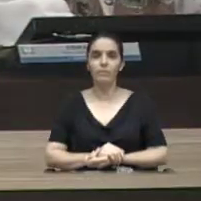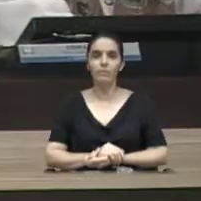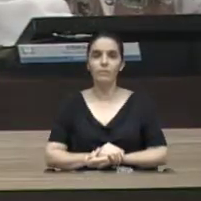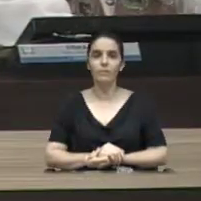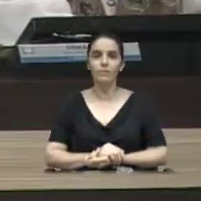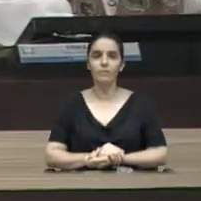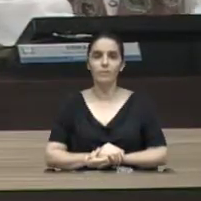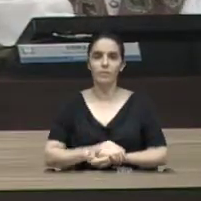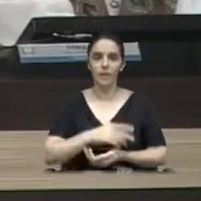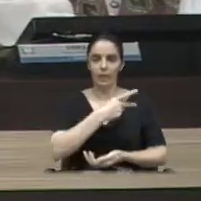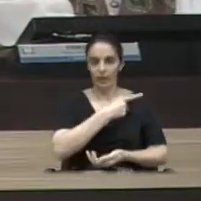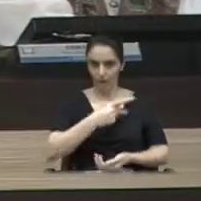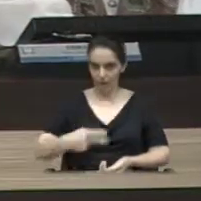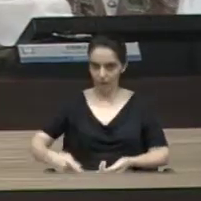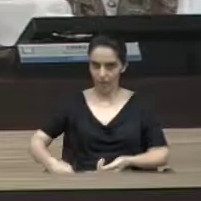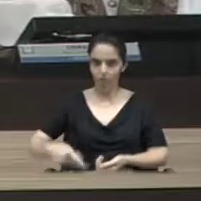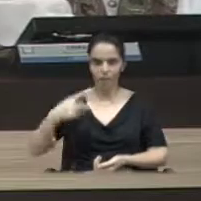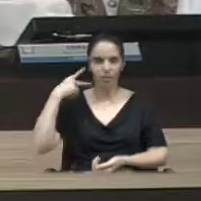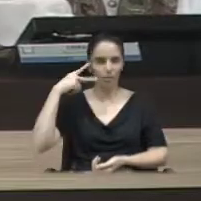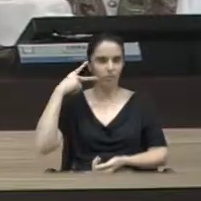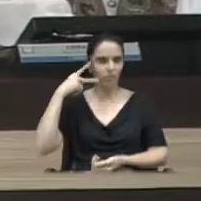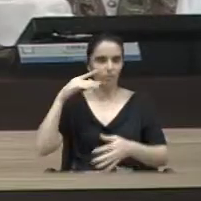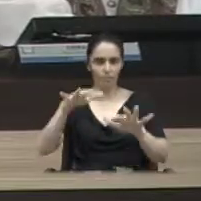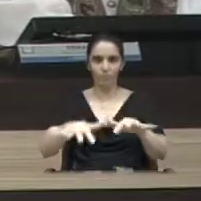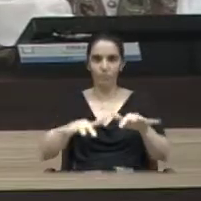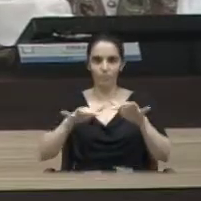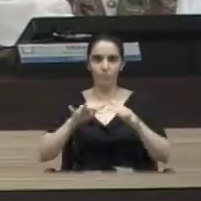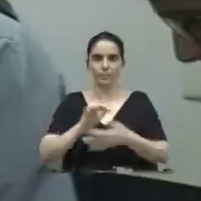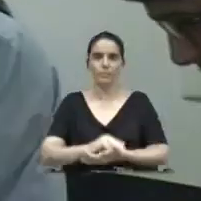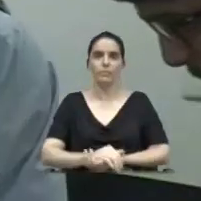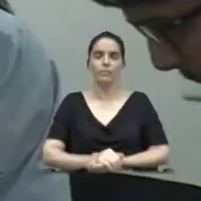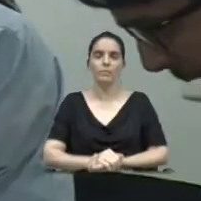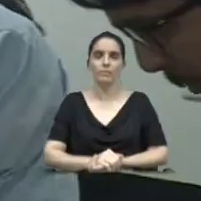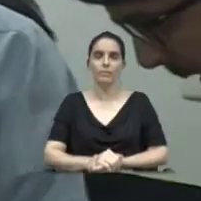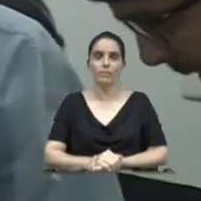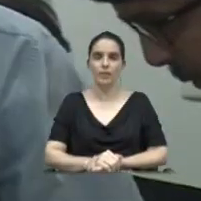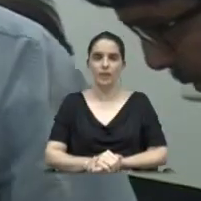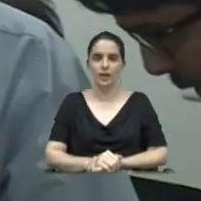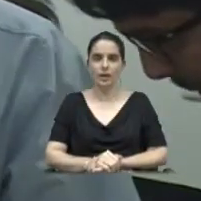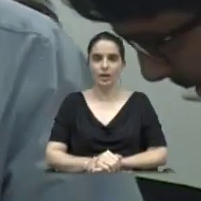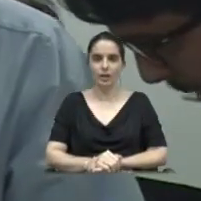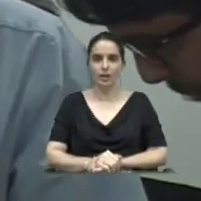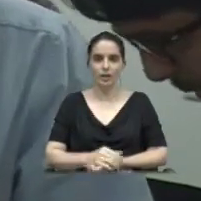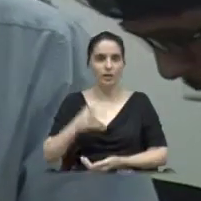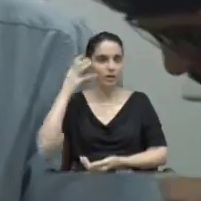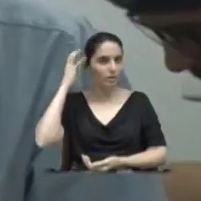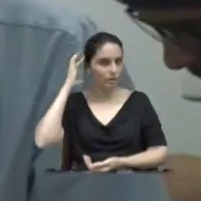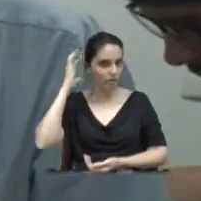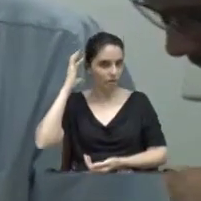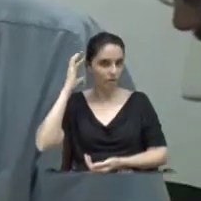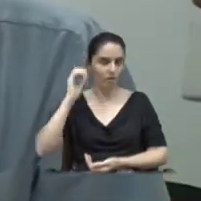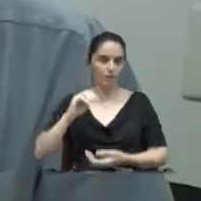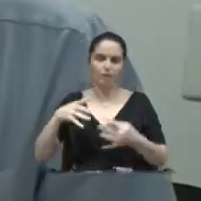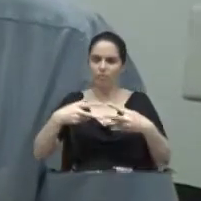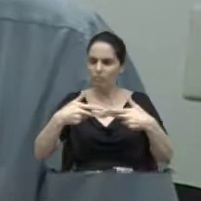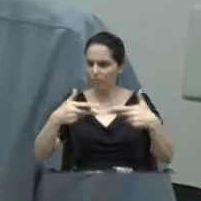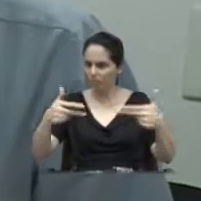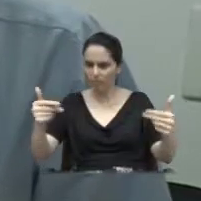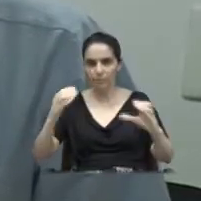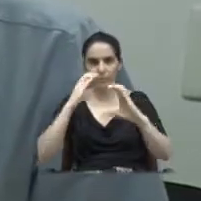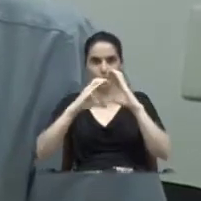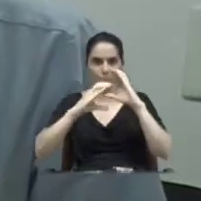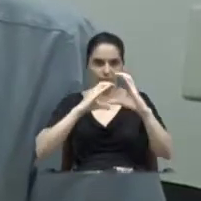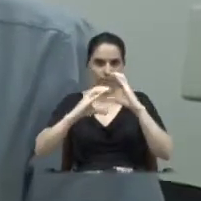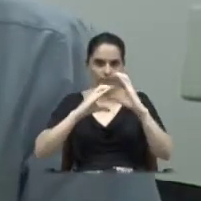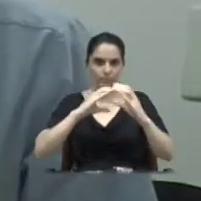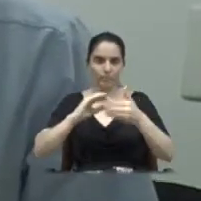Senhor presidente, nobres amigos vereadores, público que se encontra, quem nos ouve pela Rádio Educadora e por todos os meios de comunicação.